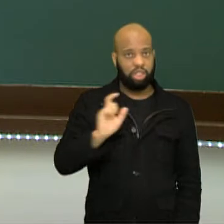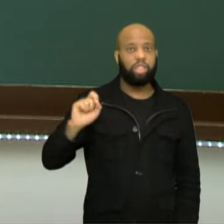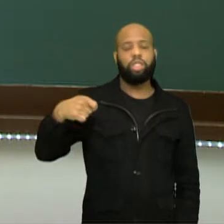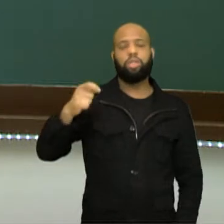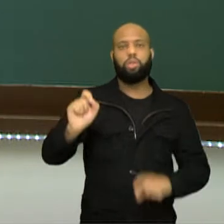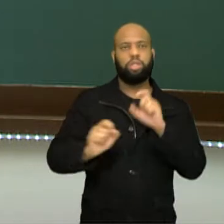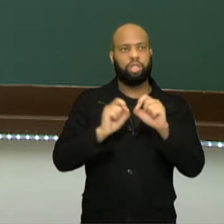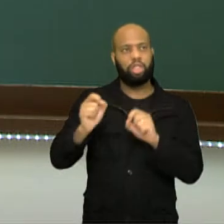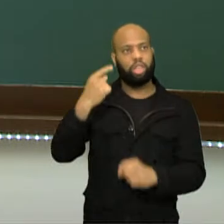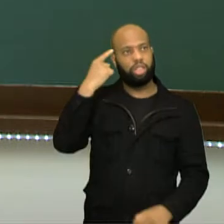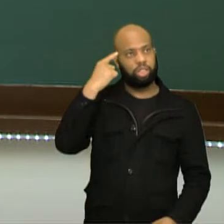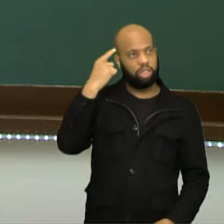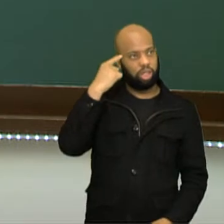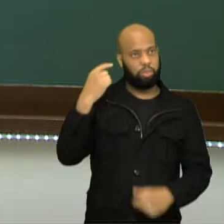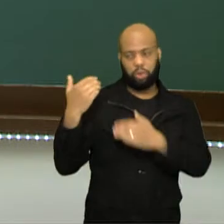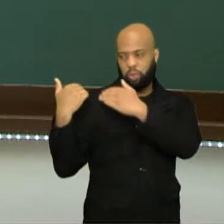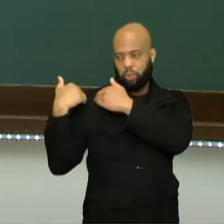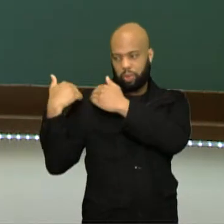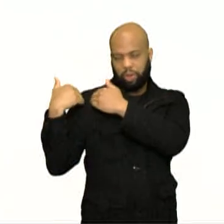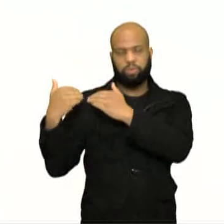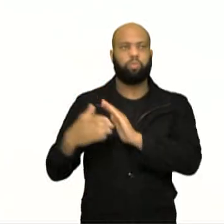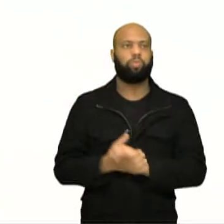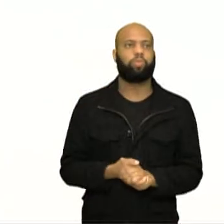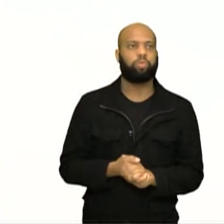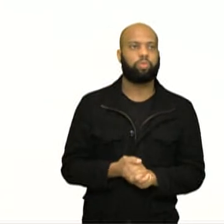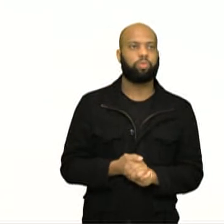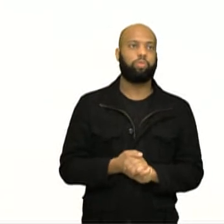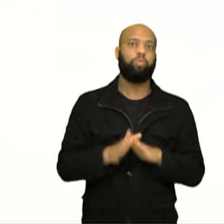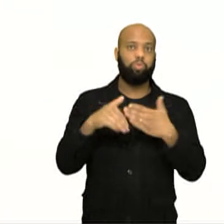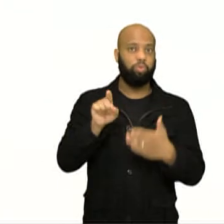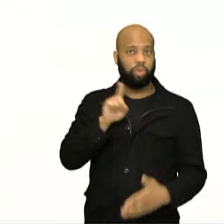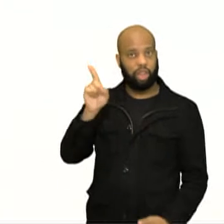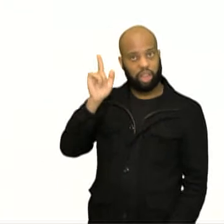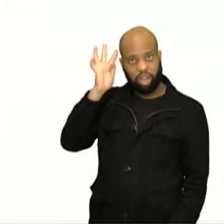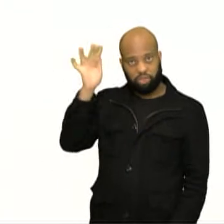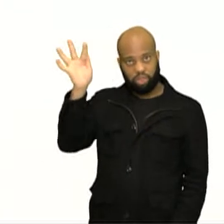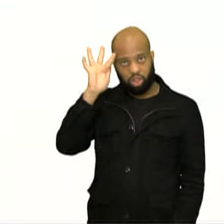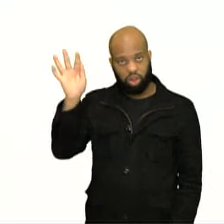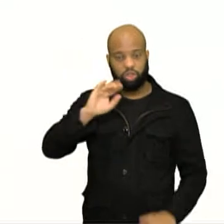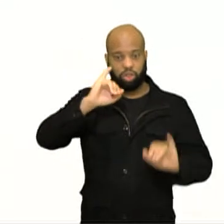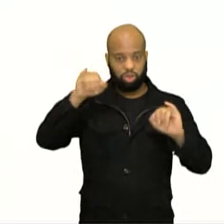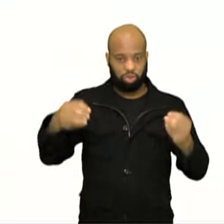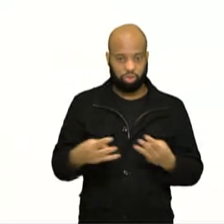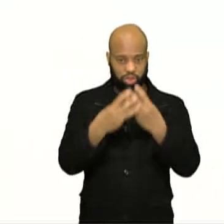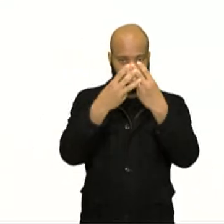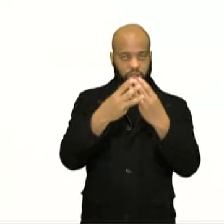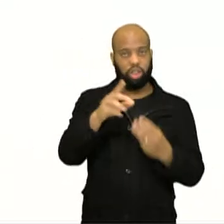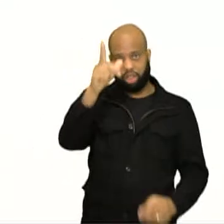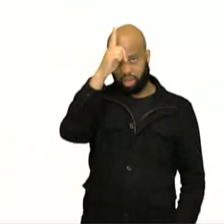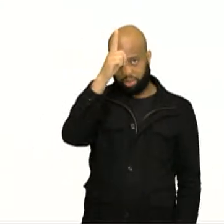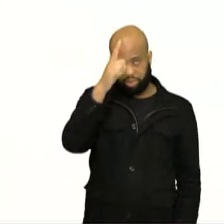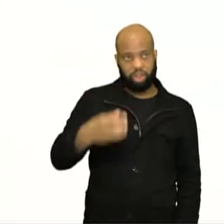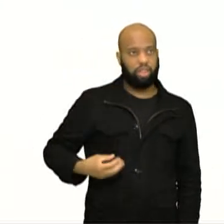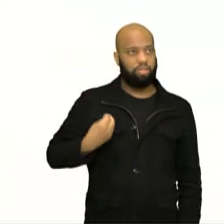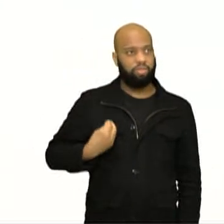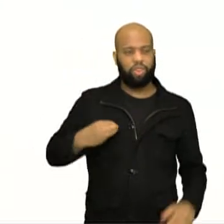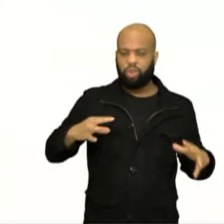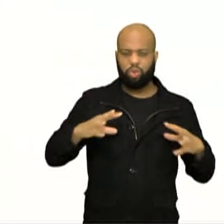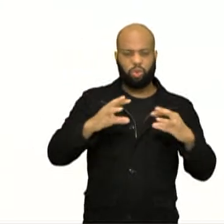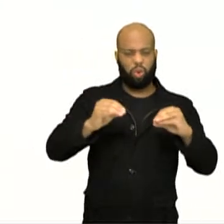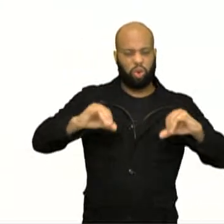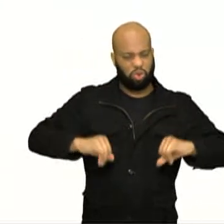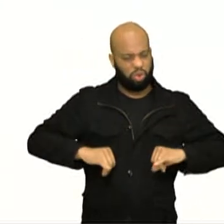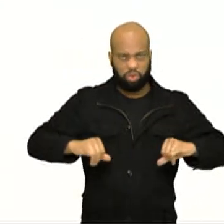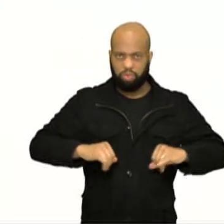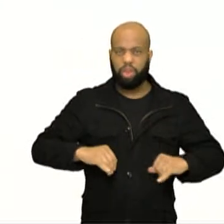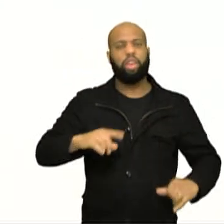sobre a ideia de responsabilidade. Ele foi um filósofo judeu-alemão, viveu todas as agruras, todas